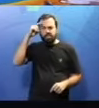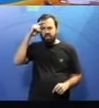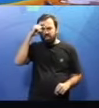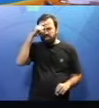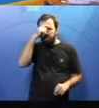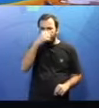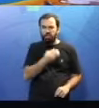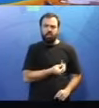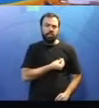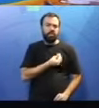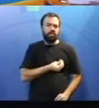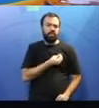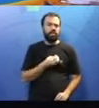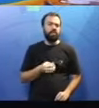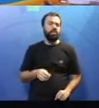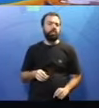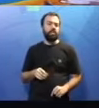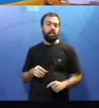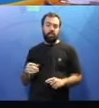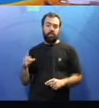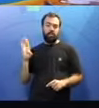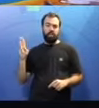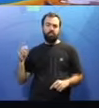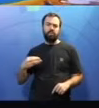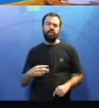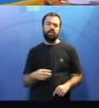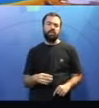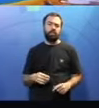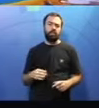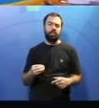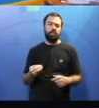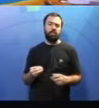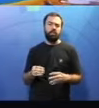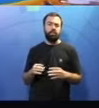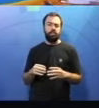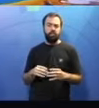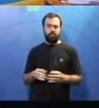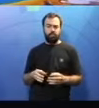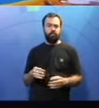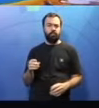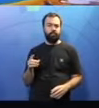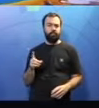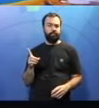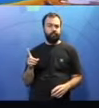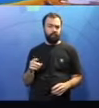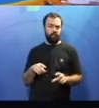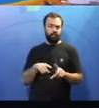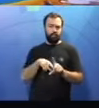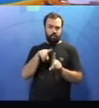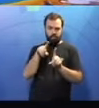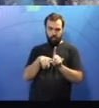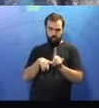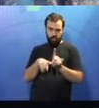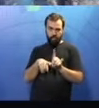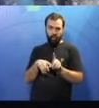a temperaturas até de 100 graus Celsius, que é a temperatura onde a água ferve ao nível do mar, né?